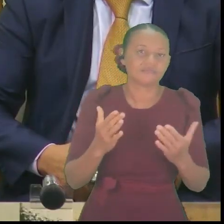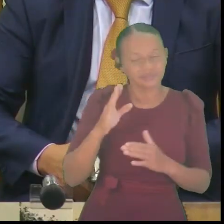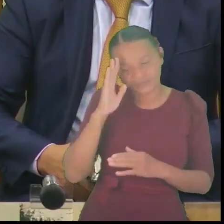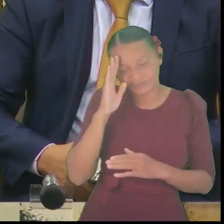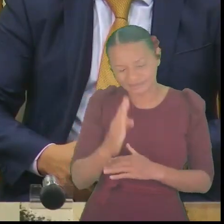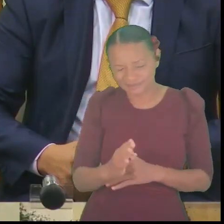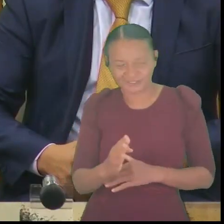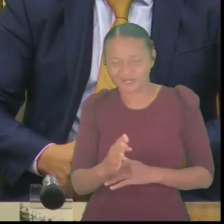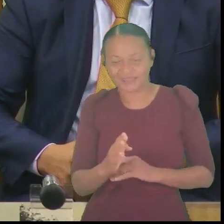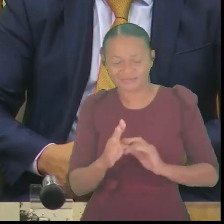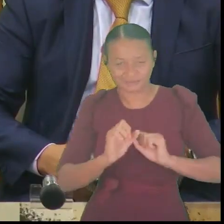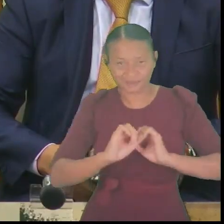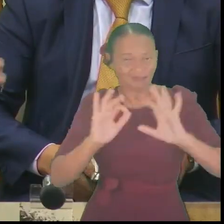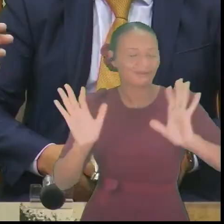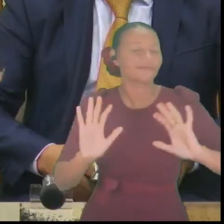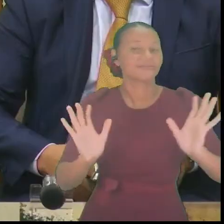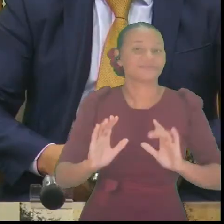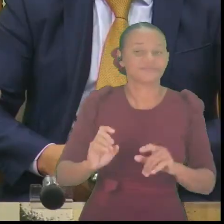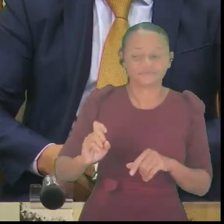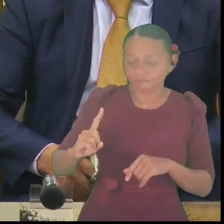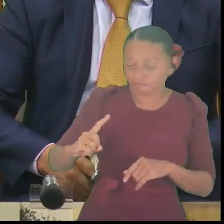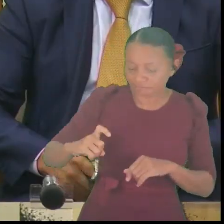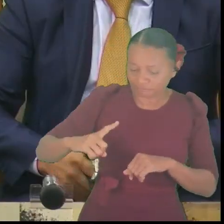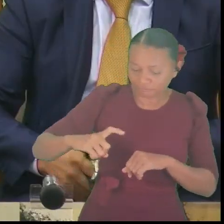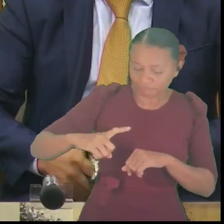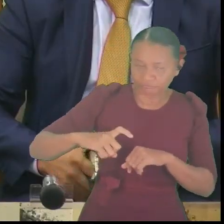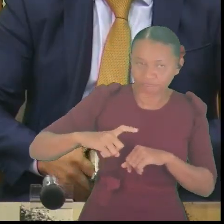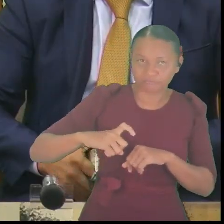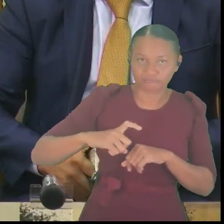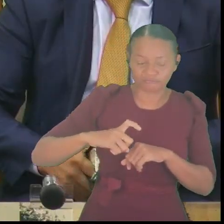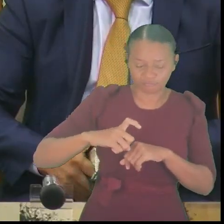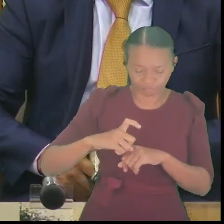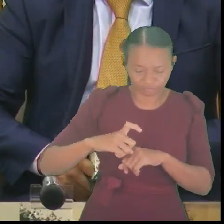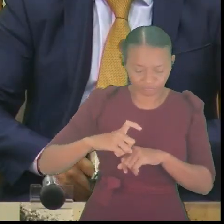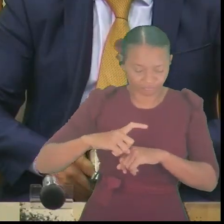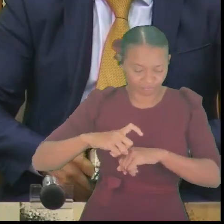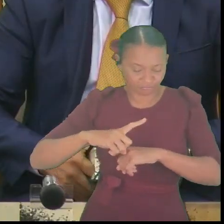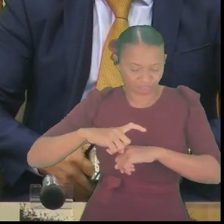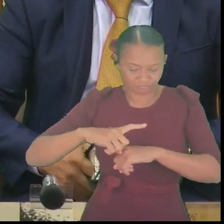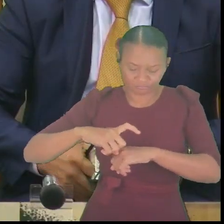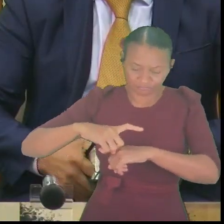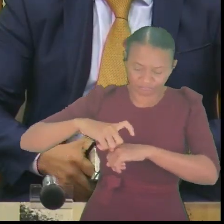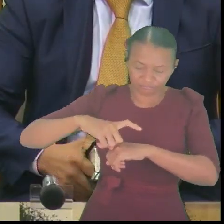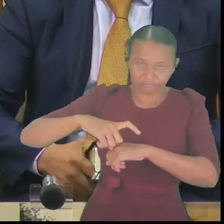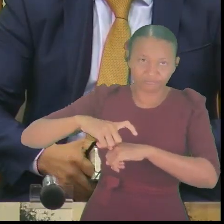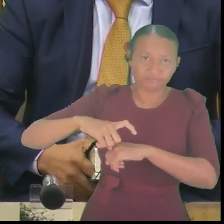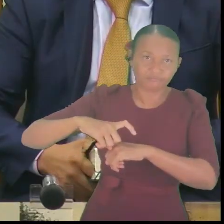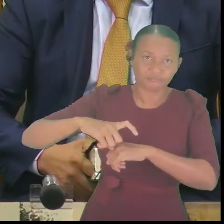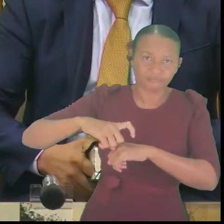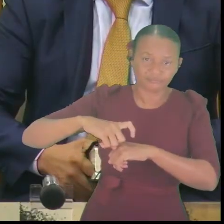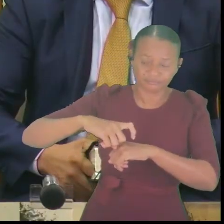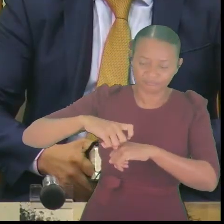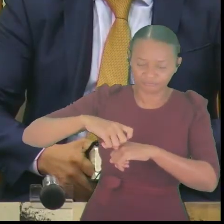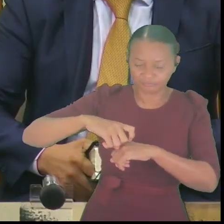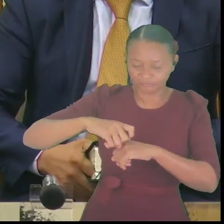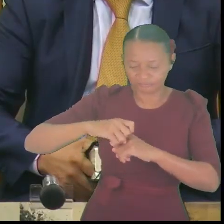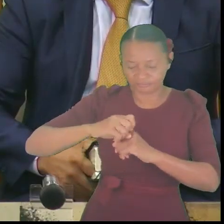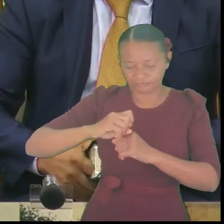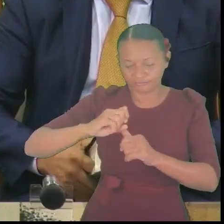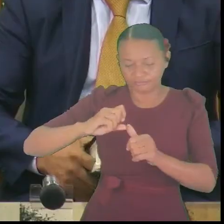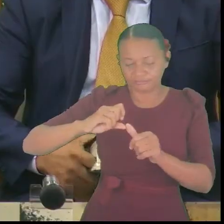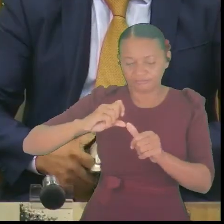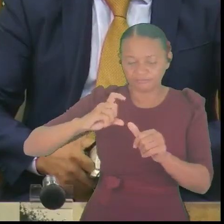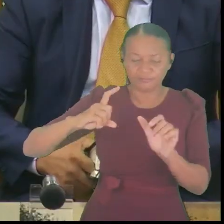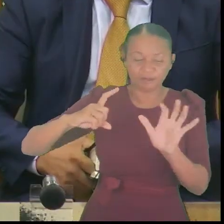nem indireta. Uma lagartinha vem andando, de repente a lagartinha para. Aí você percebe que ela começa a fazer uma casinha, um casulozinho,